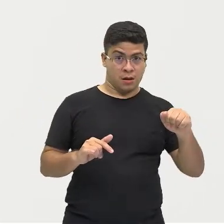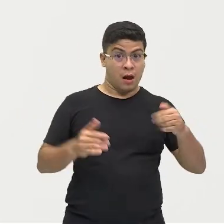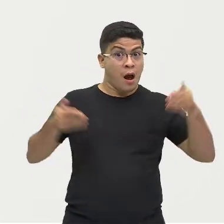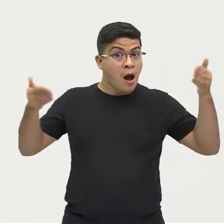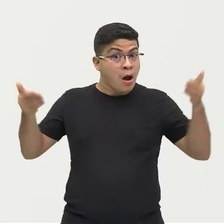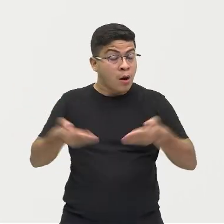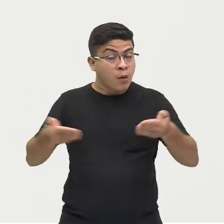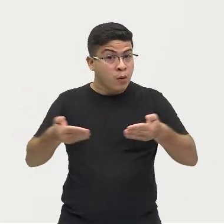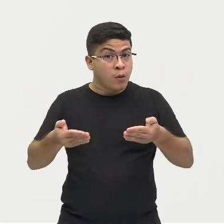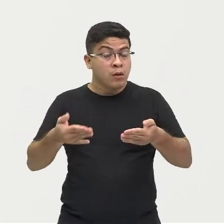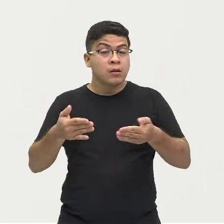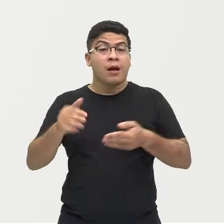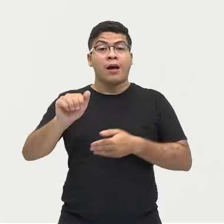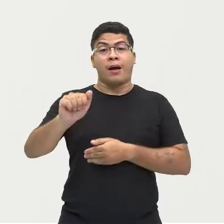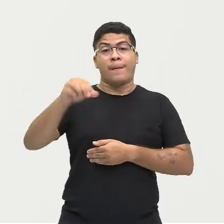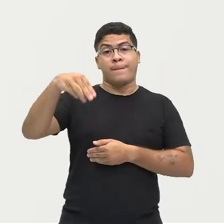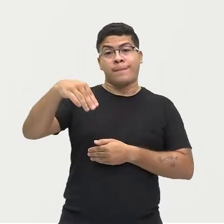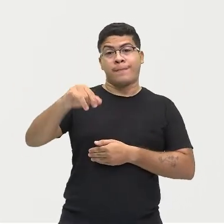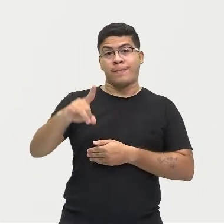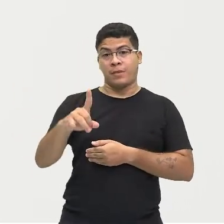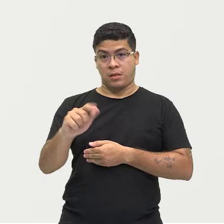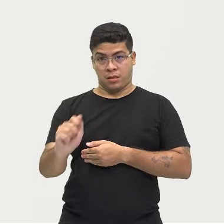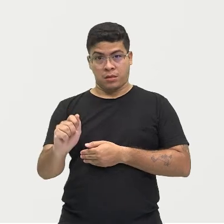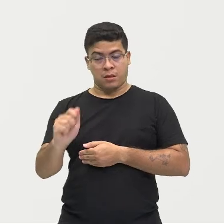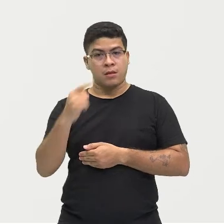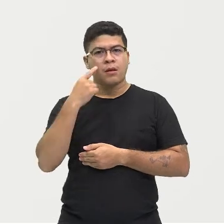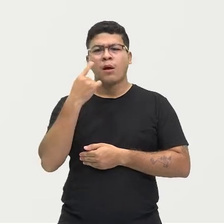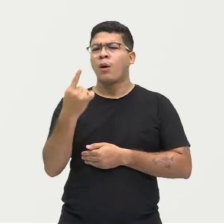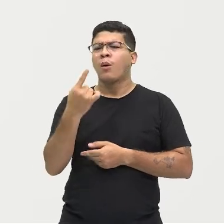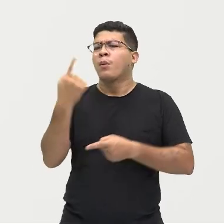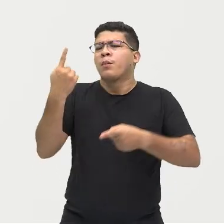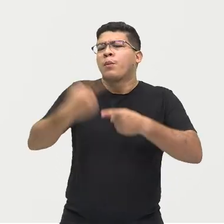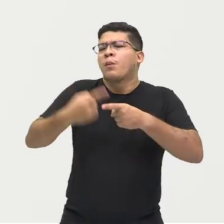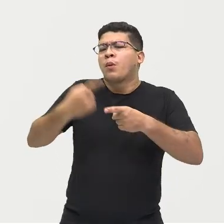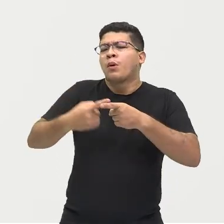nome do composto. Esse outro, por que